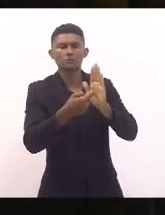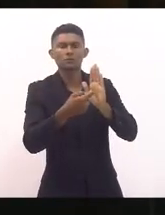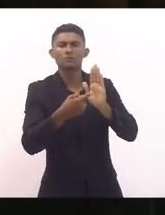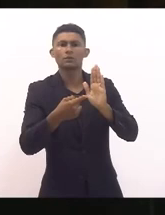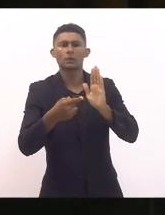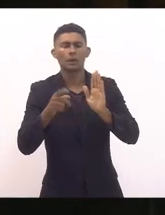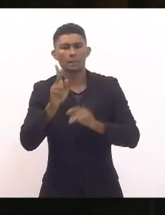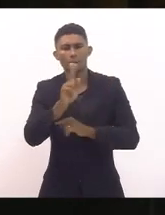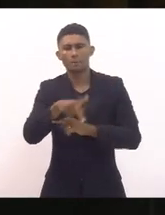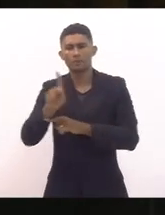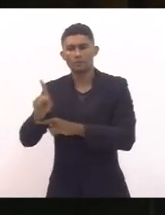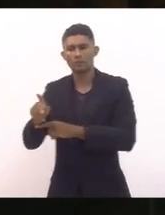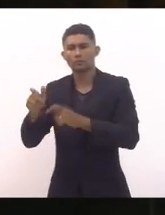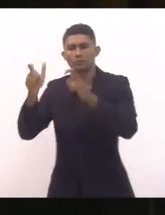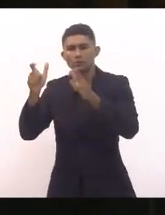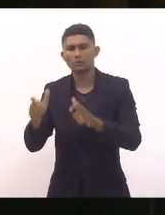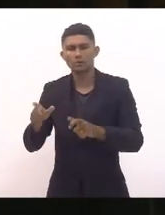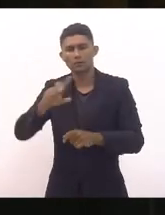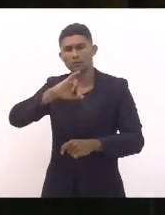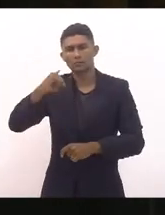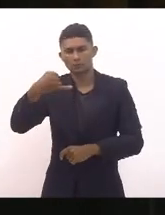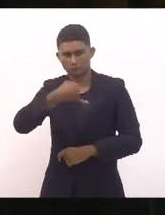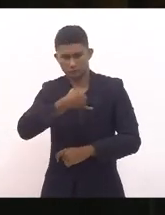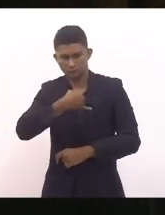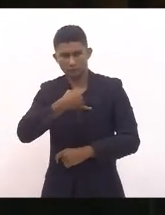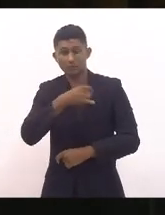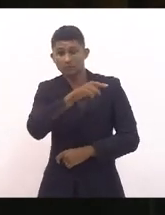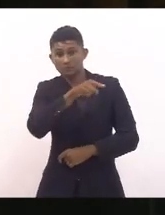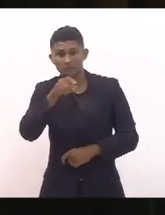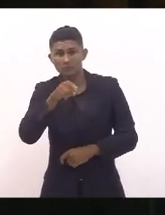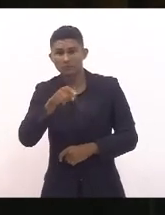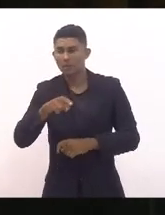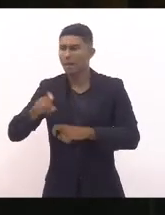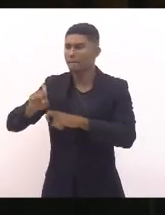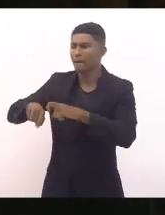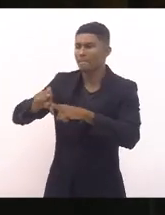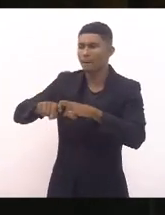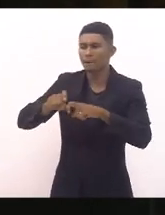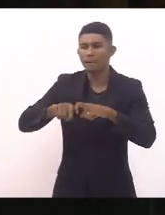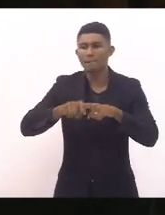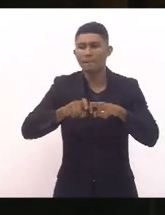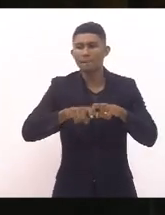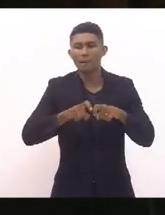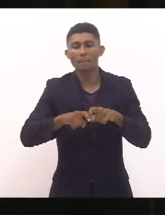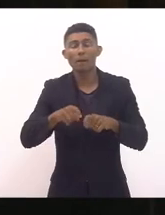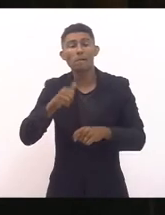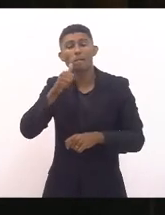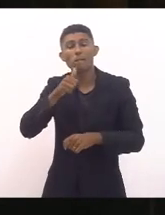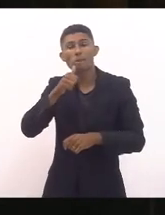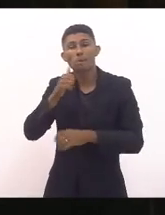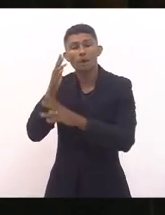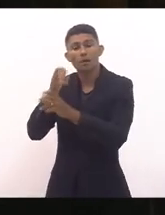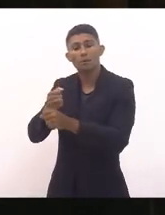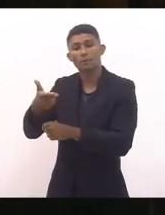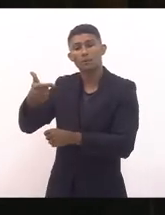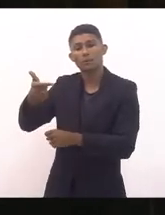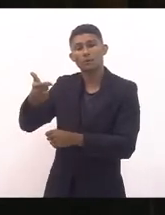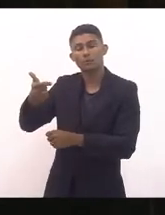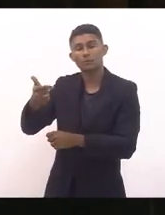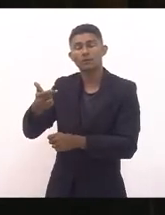de Meriti estava assediando em torno de 12 meninas. E aonde isso tudo foi